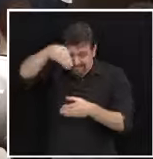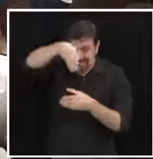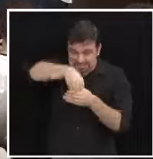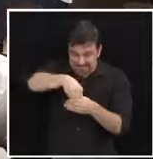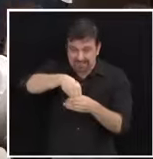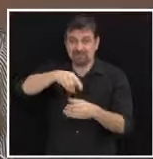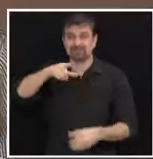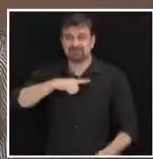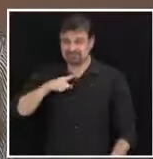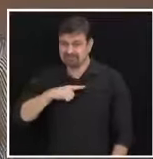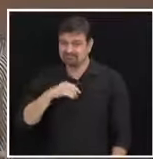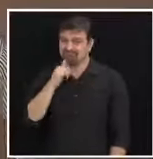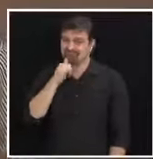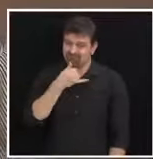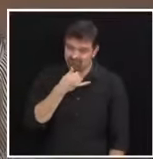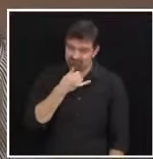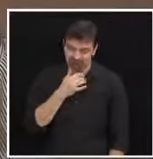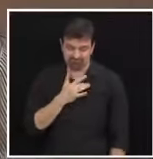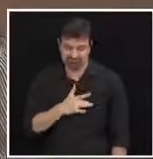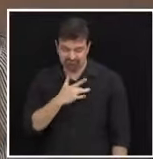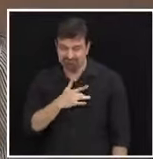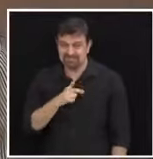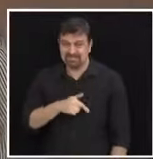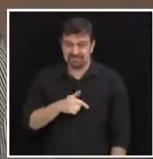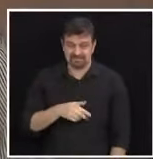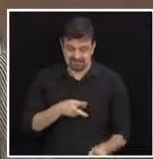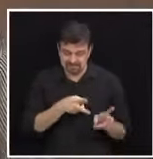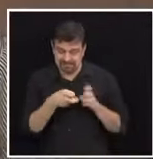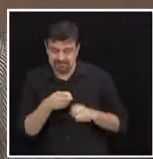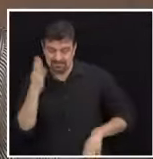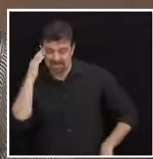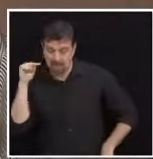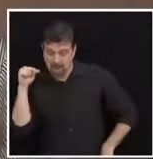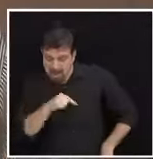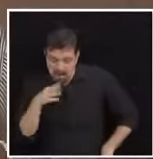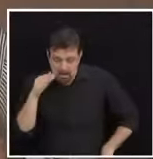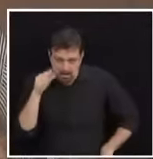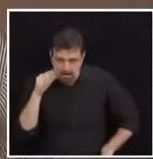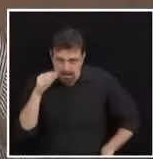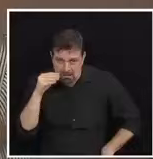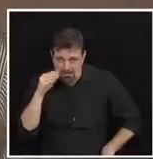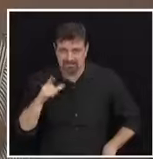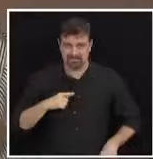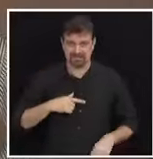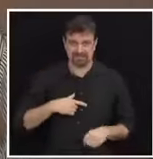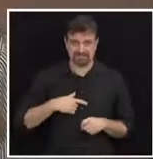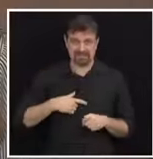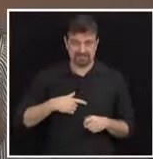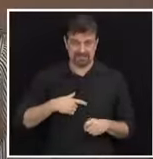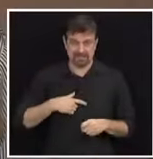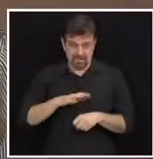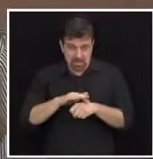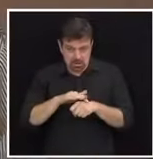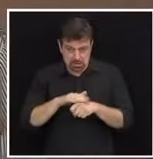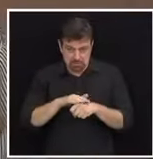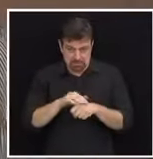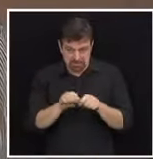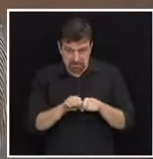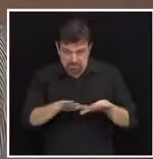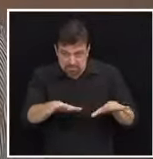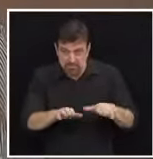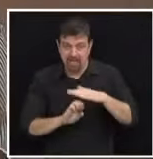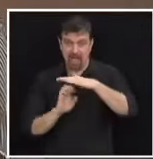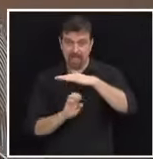tem empresas que, ao saber que a pessoa é portadora de uma doença transmissível, a empresa tem